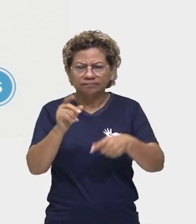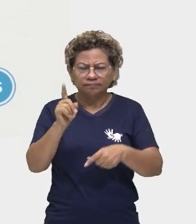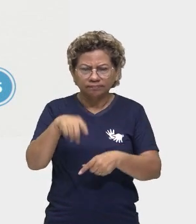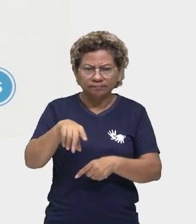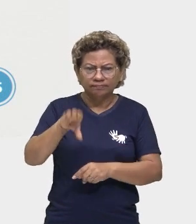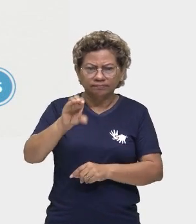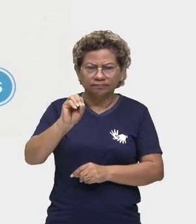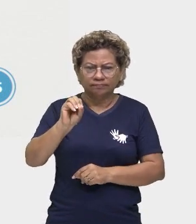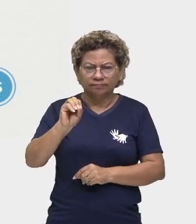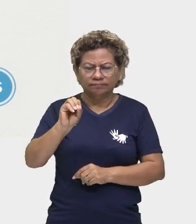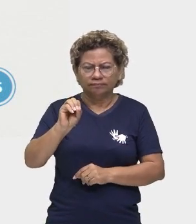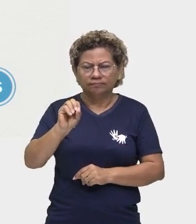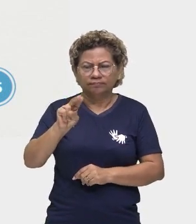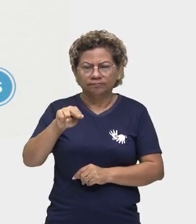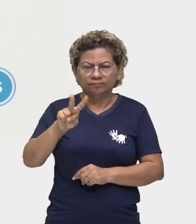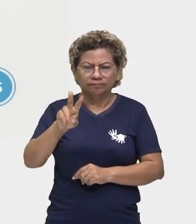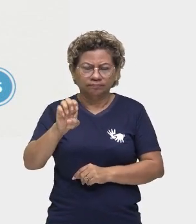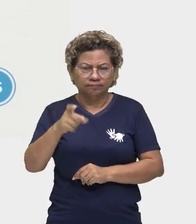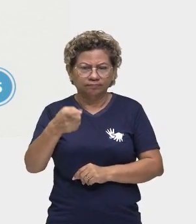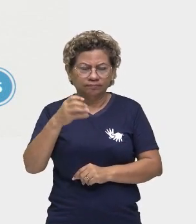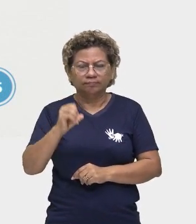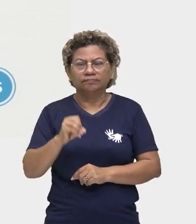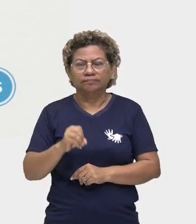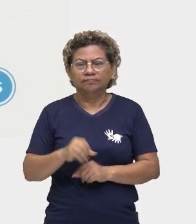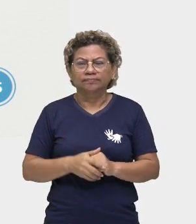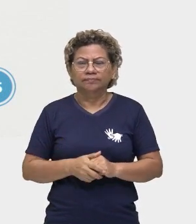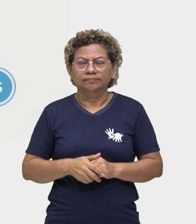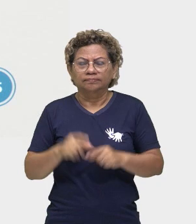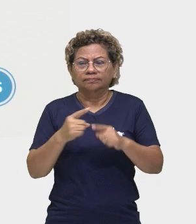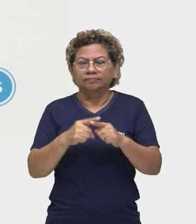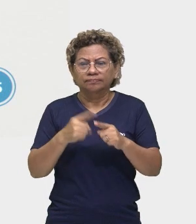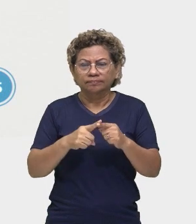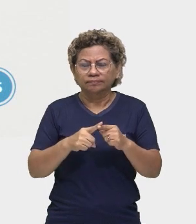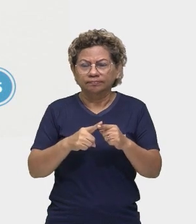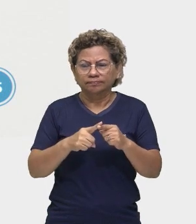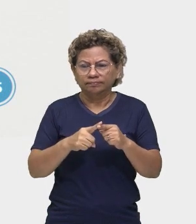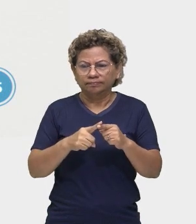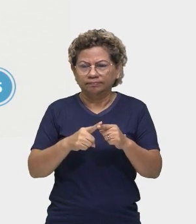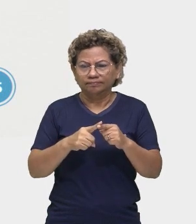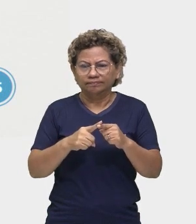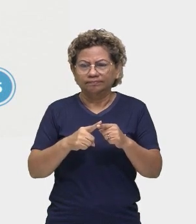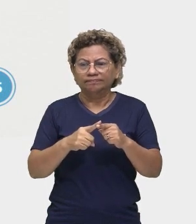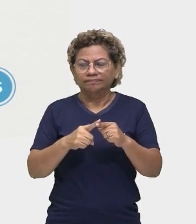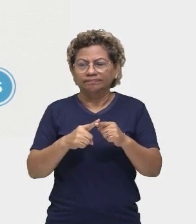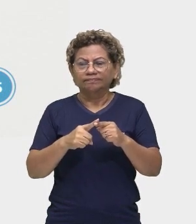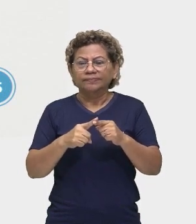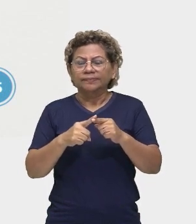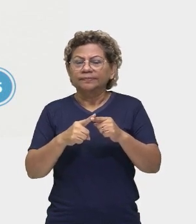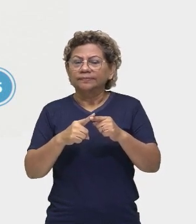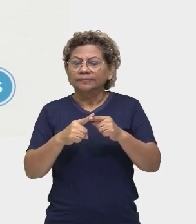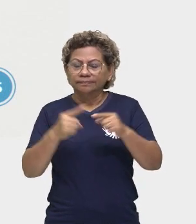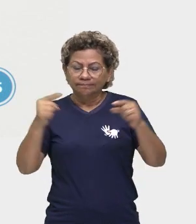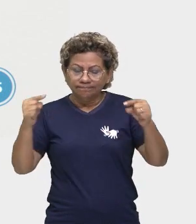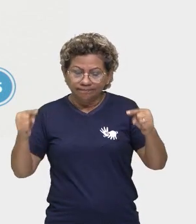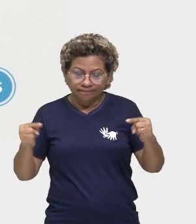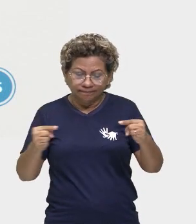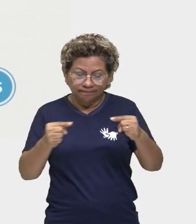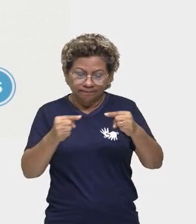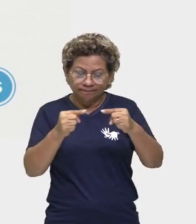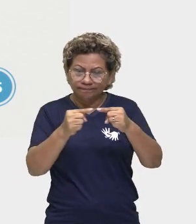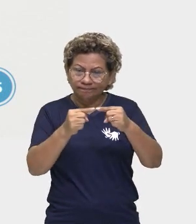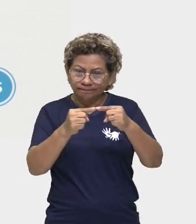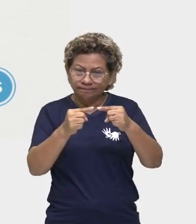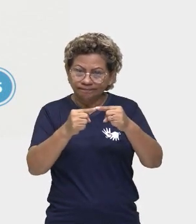é necessário que nenhum dos seus pontos do segmento A e B seja exterior ao polígono, quando